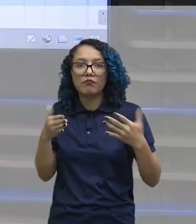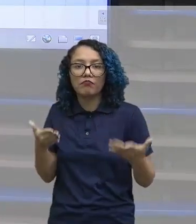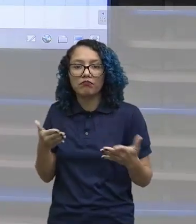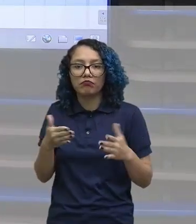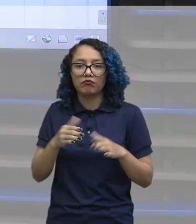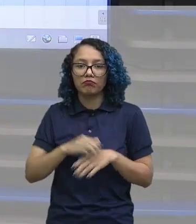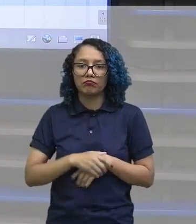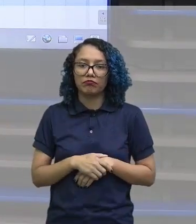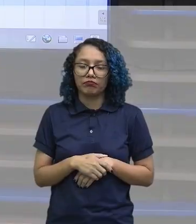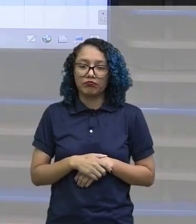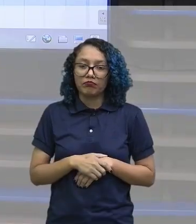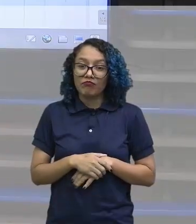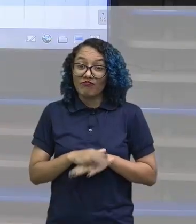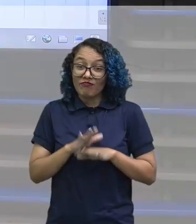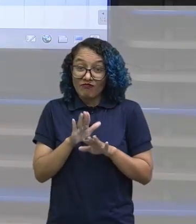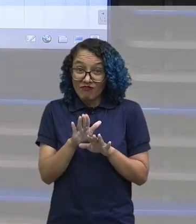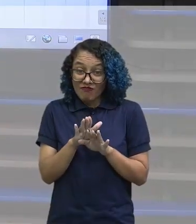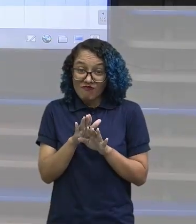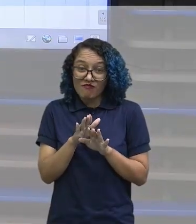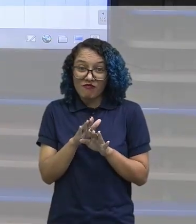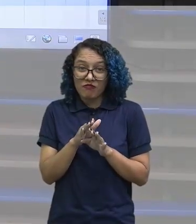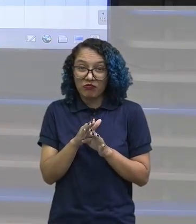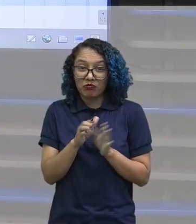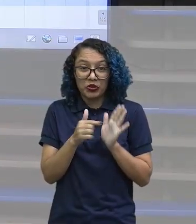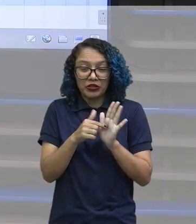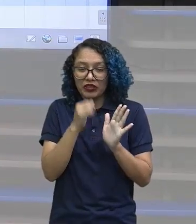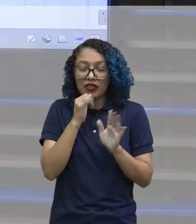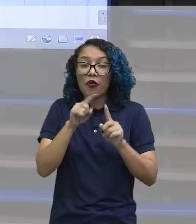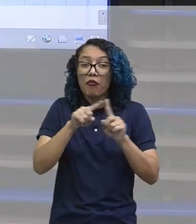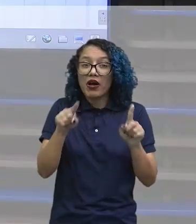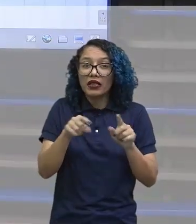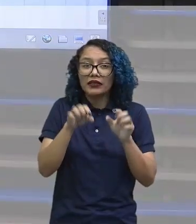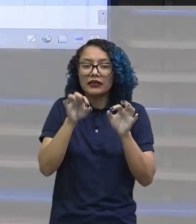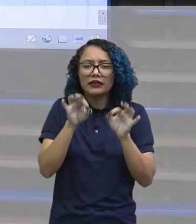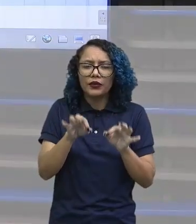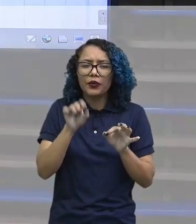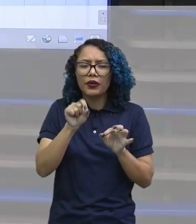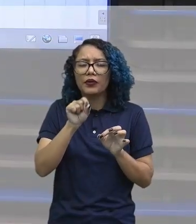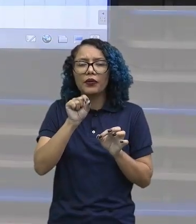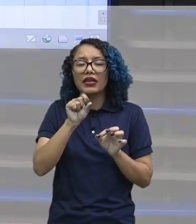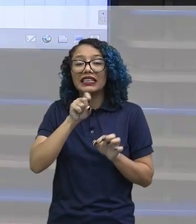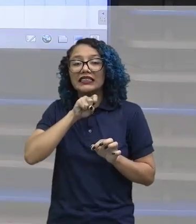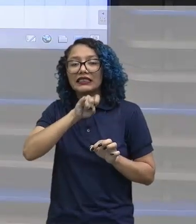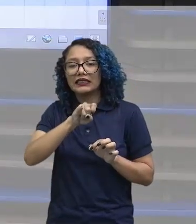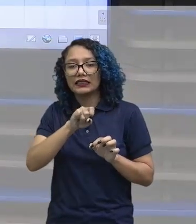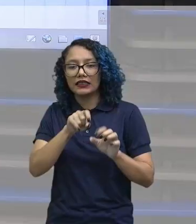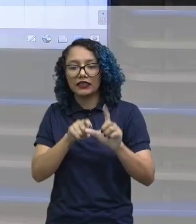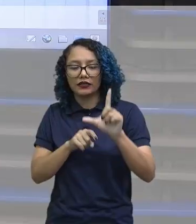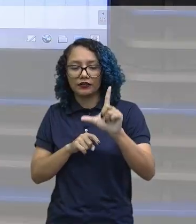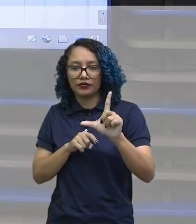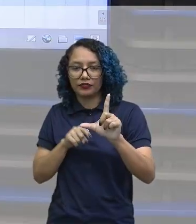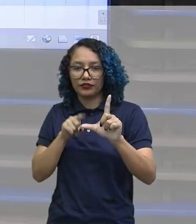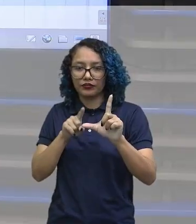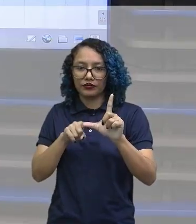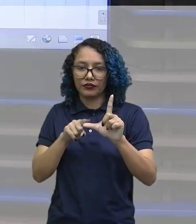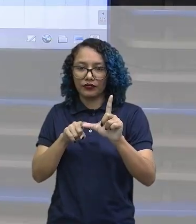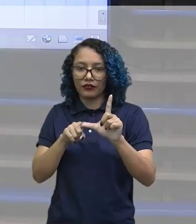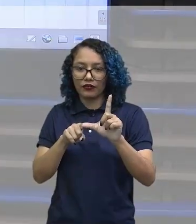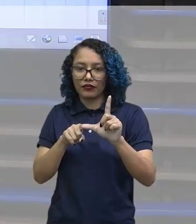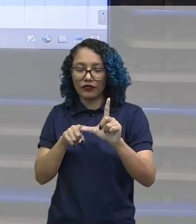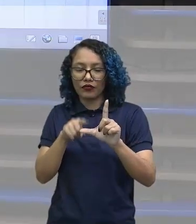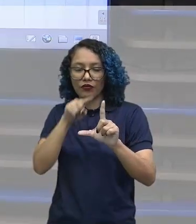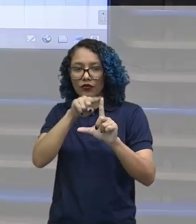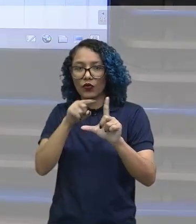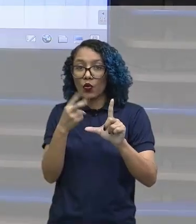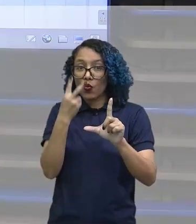ainda não conseguimos dizer. Mas nós temos uma coisa, nós temos certeza. Se somarmos um ângulo mais o outro,